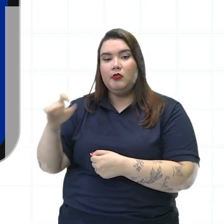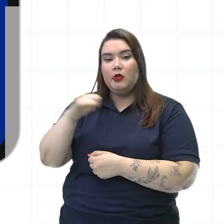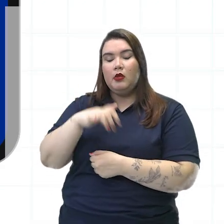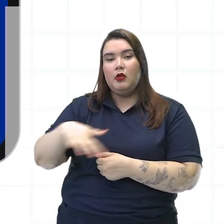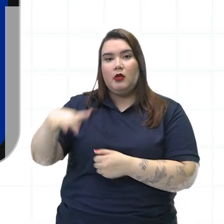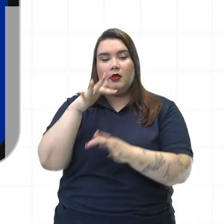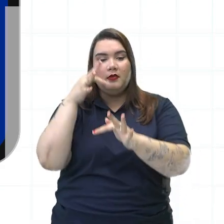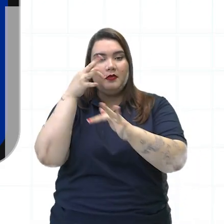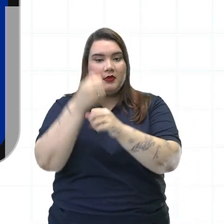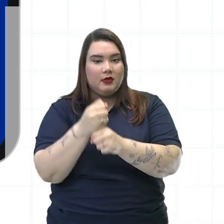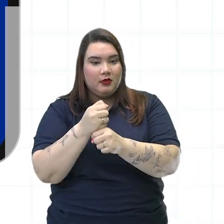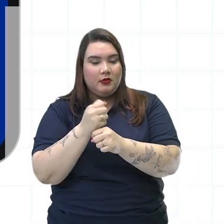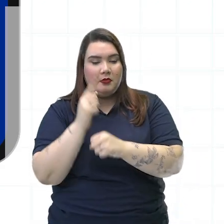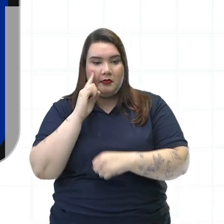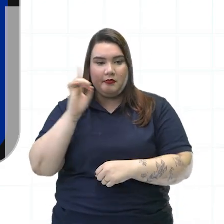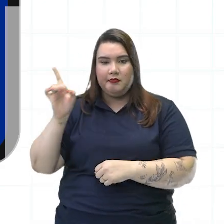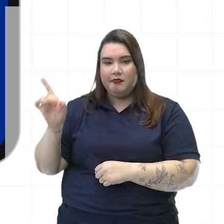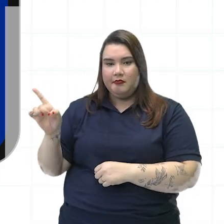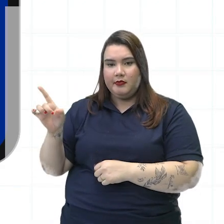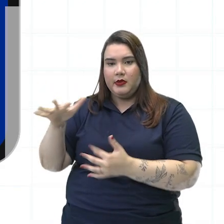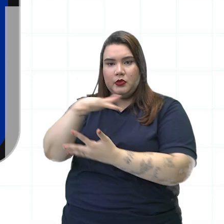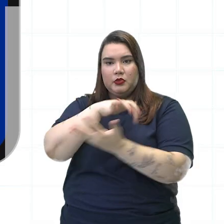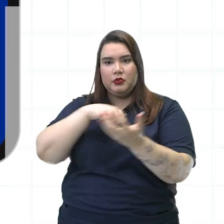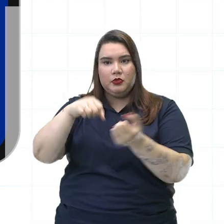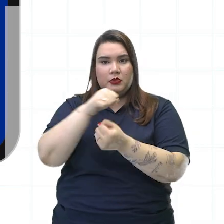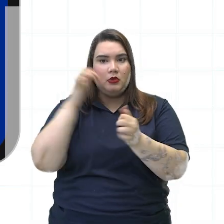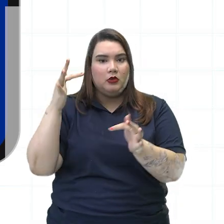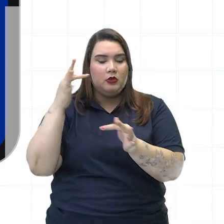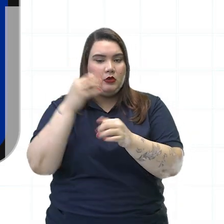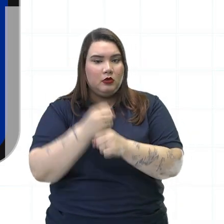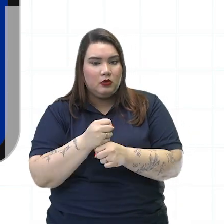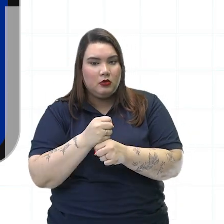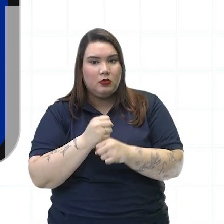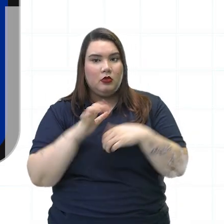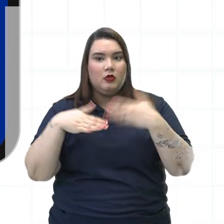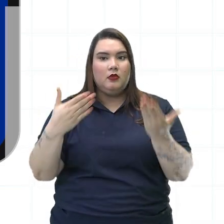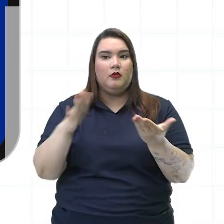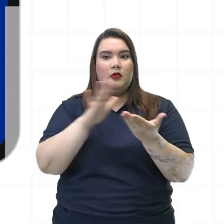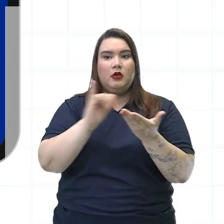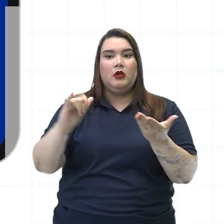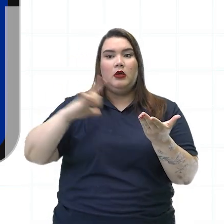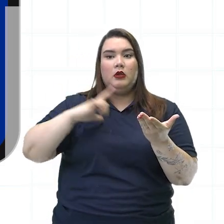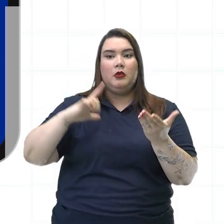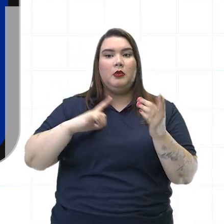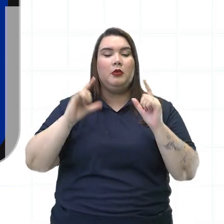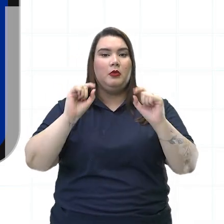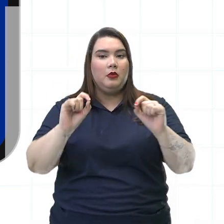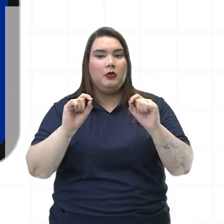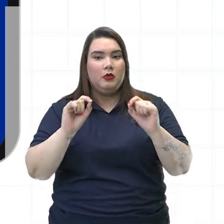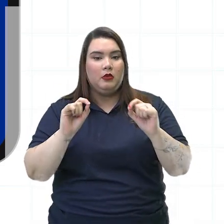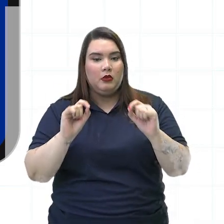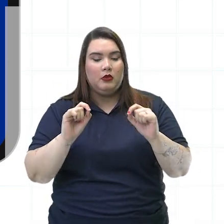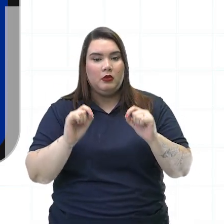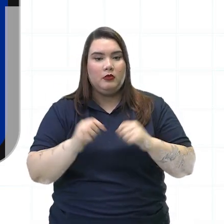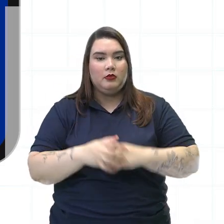na física. Olha lá, sustentabilidade na física, que vai envolver o quê?